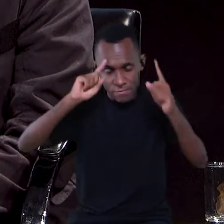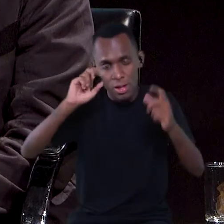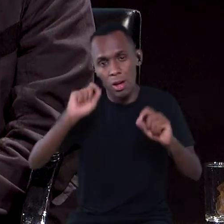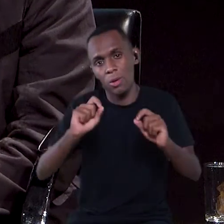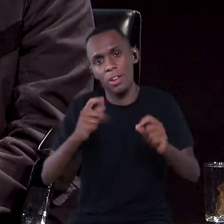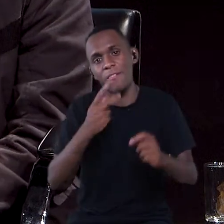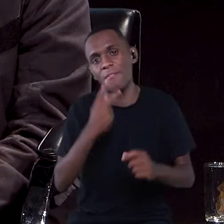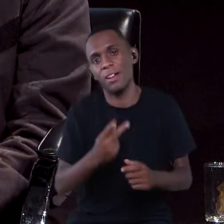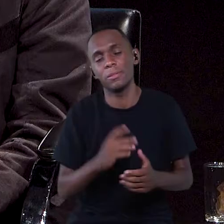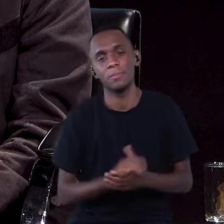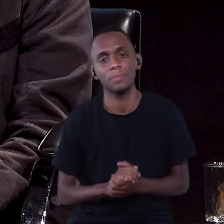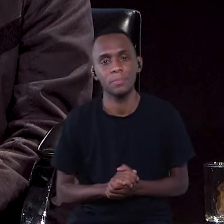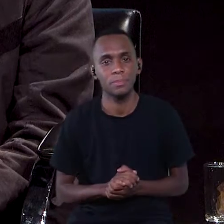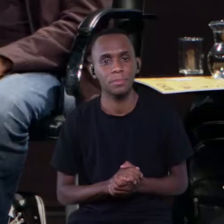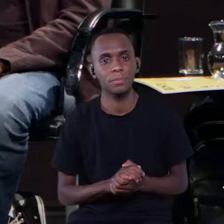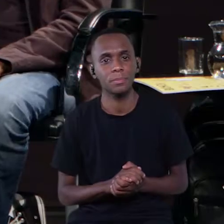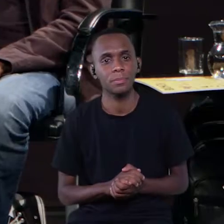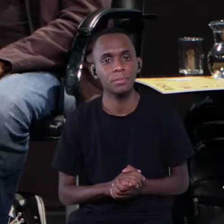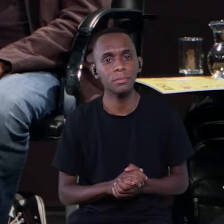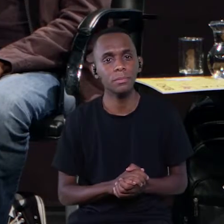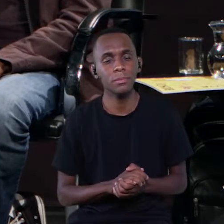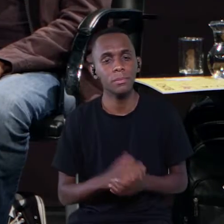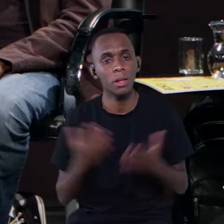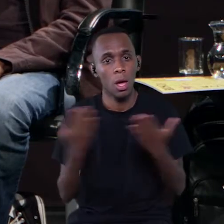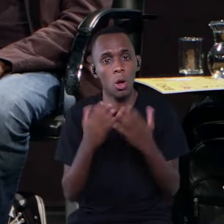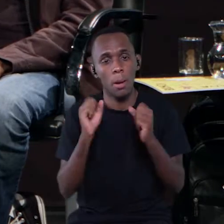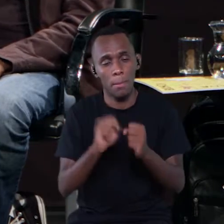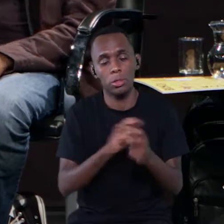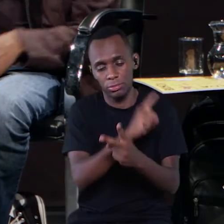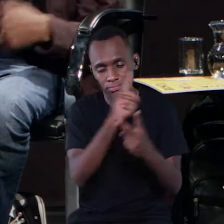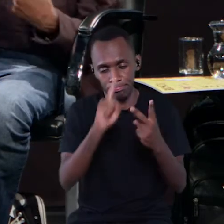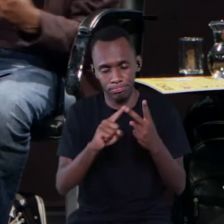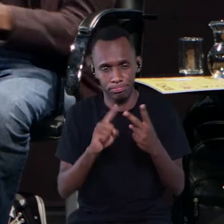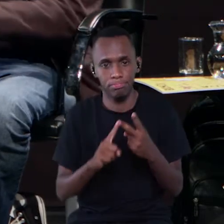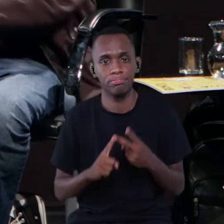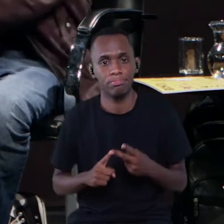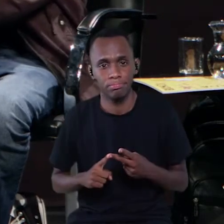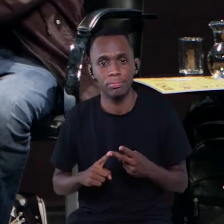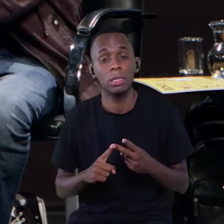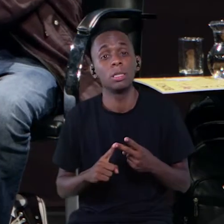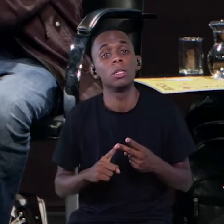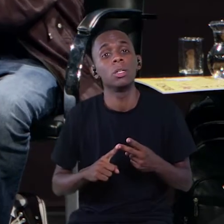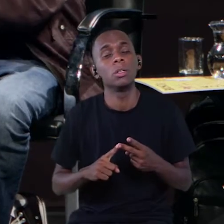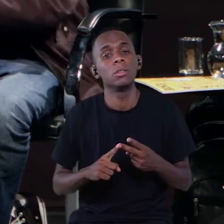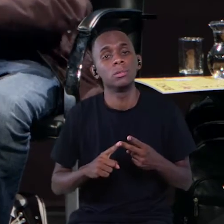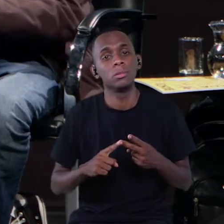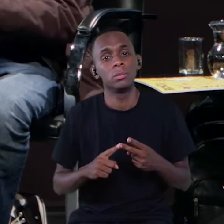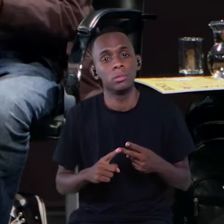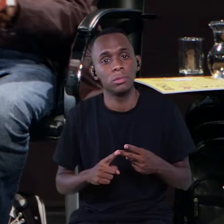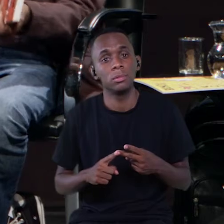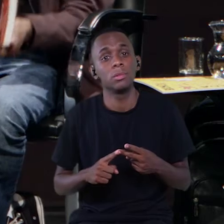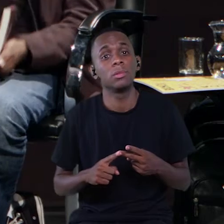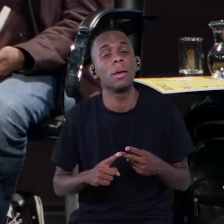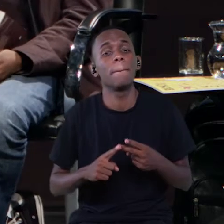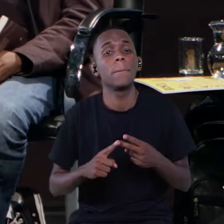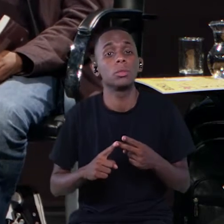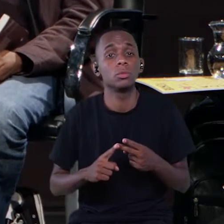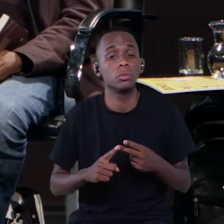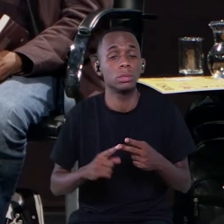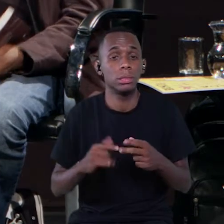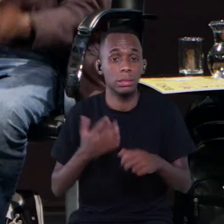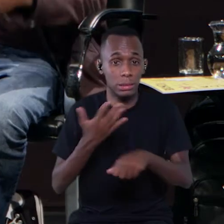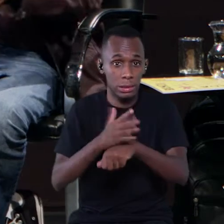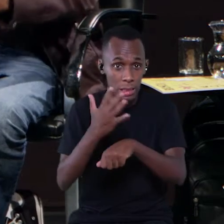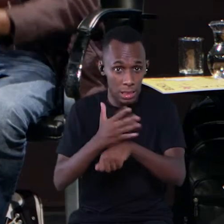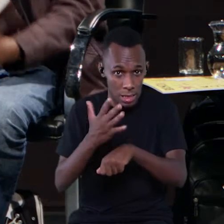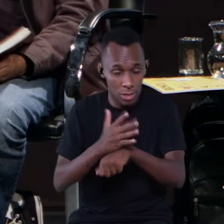falas. Bem, agora você pode falar sobre esse. Bom, dos livros de ensaios, então é outra persona que entra em